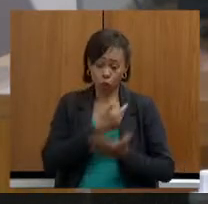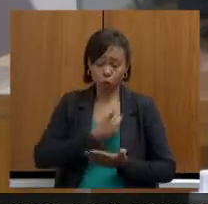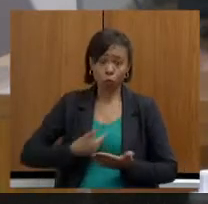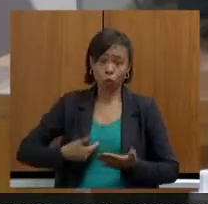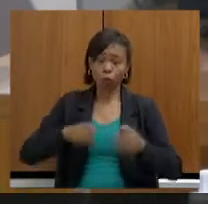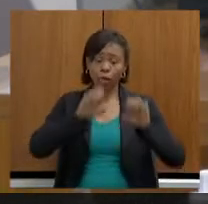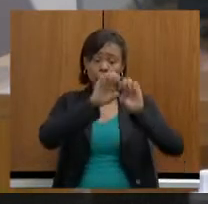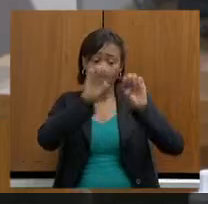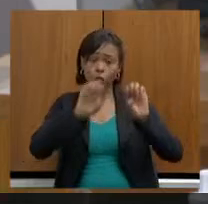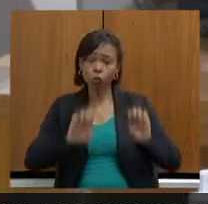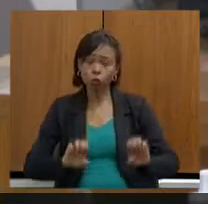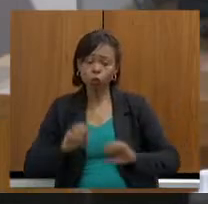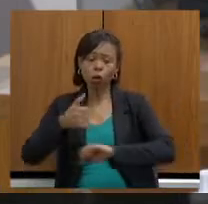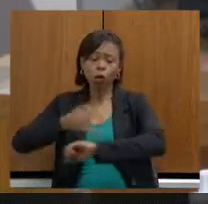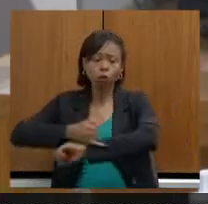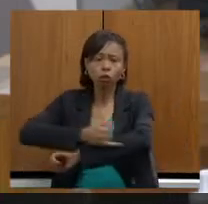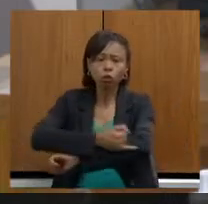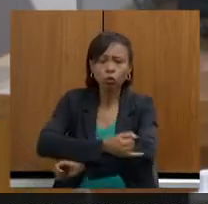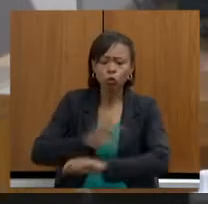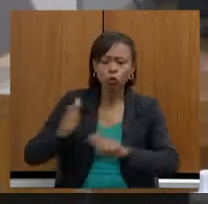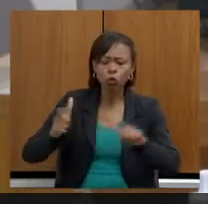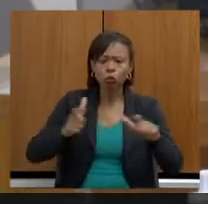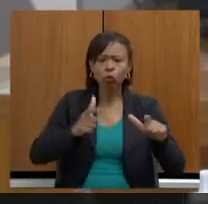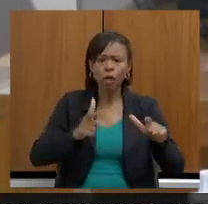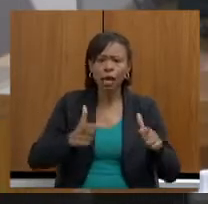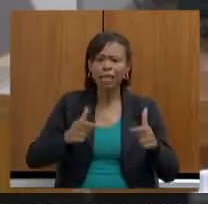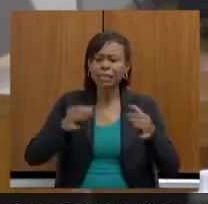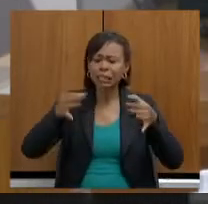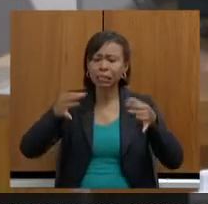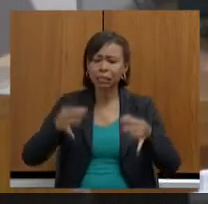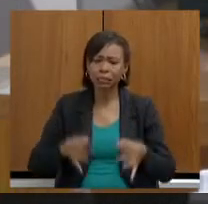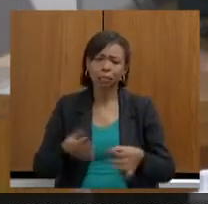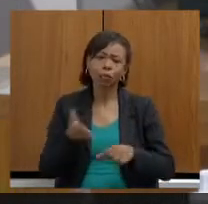adequada e necessária para atender bem os nossos alunos